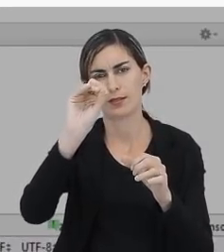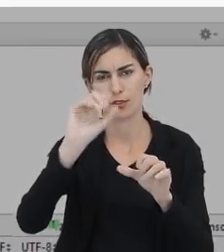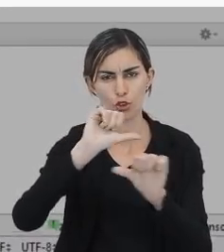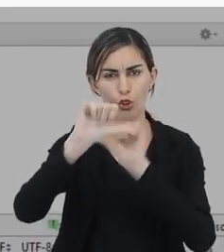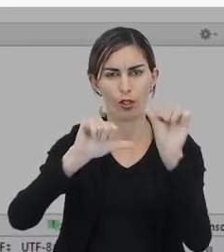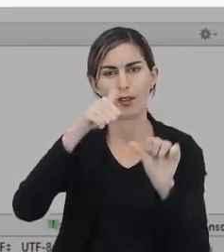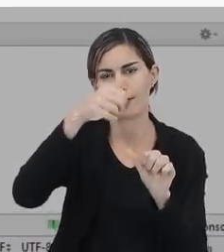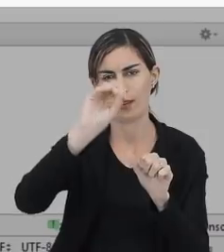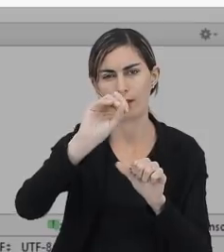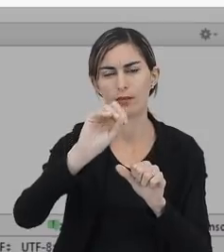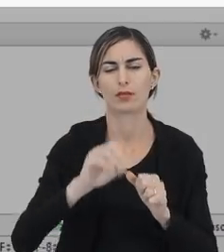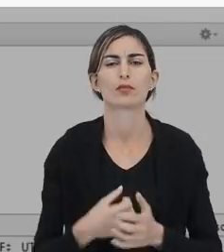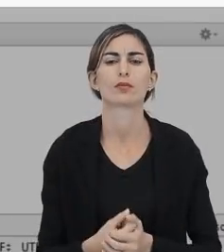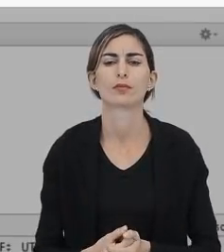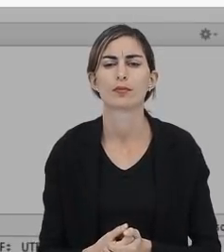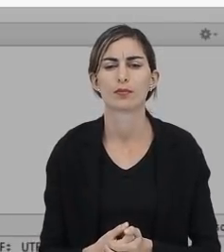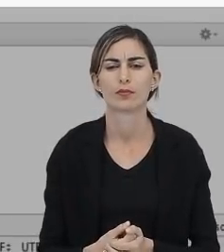10